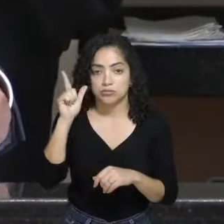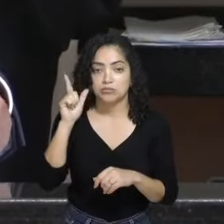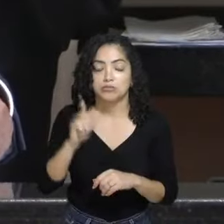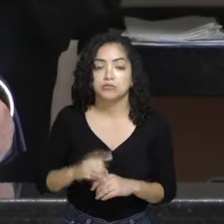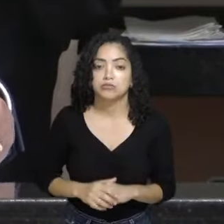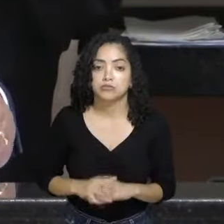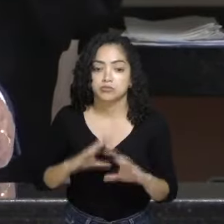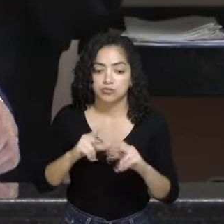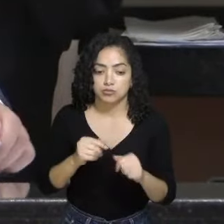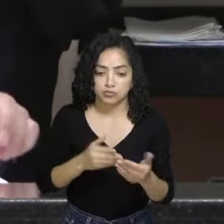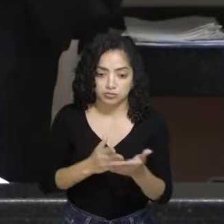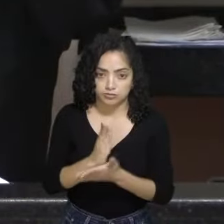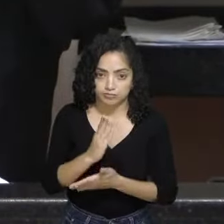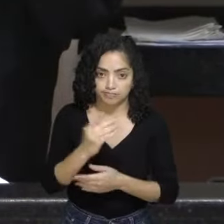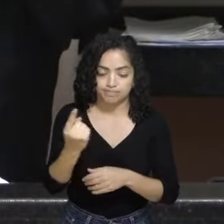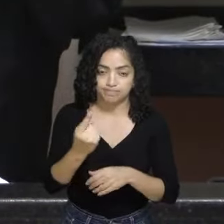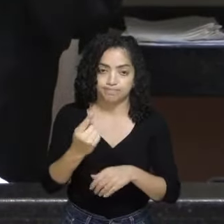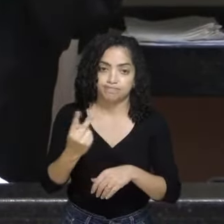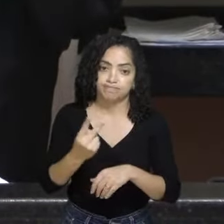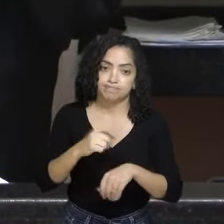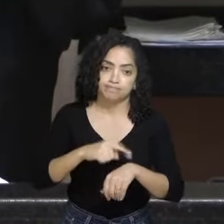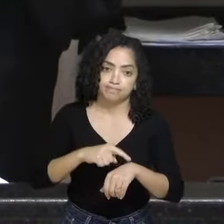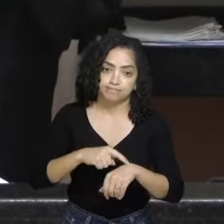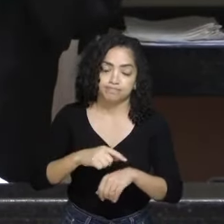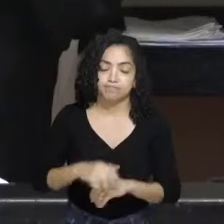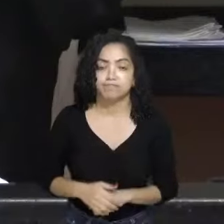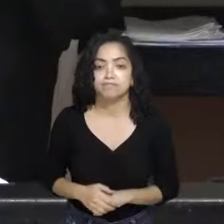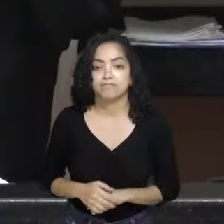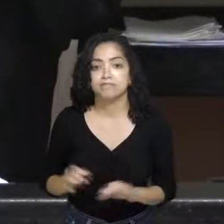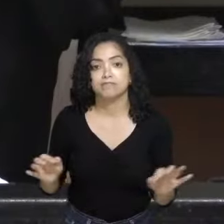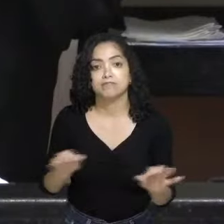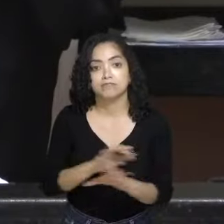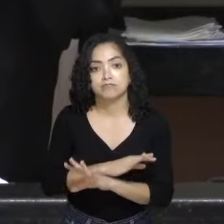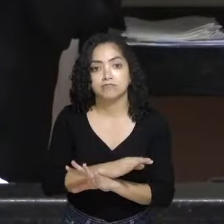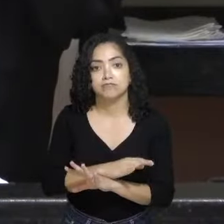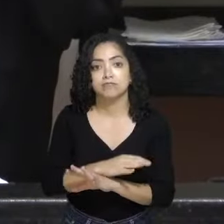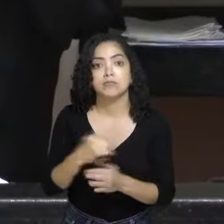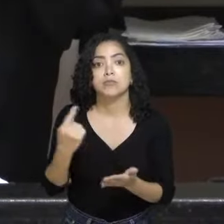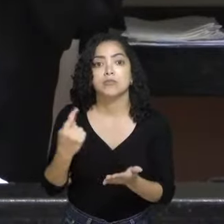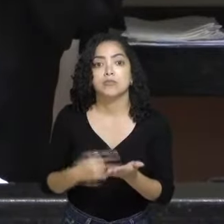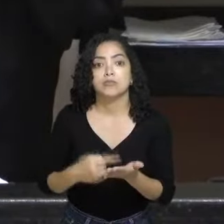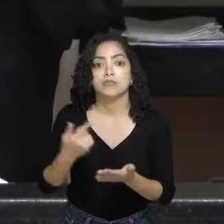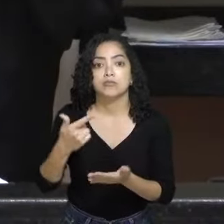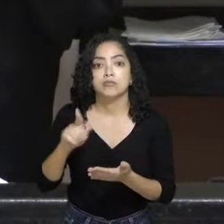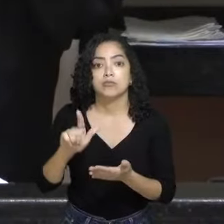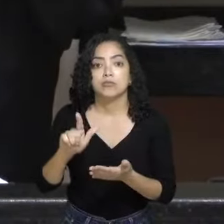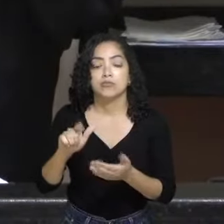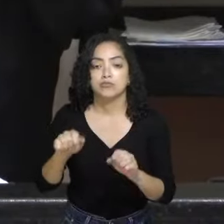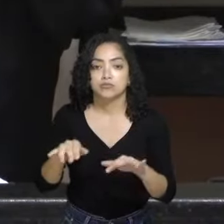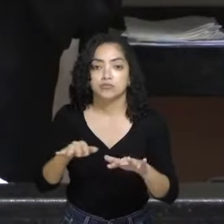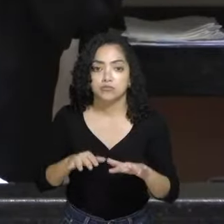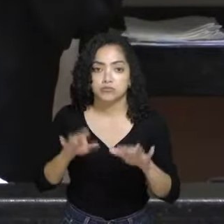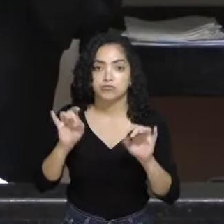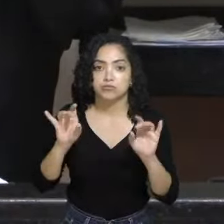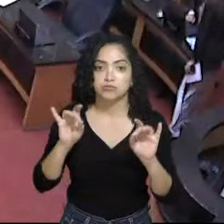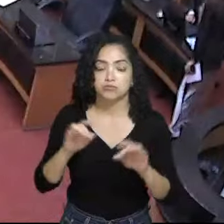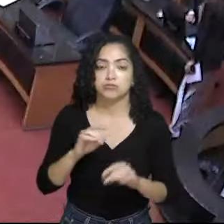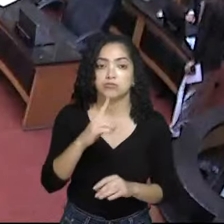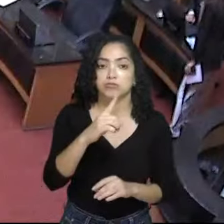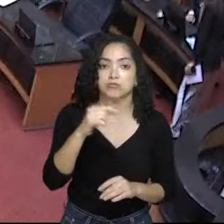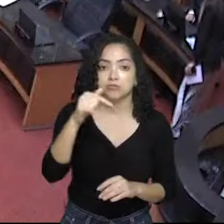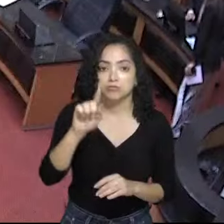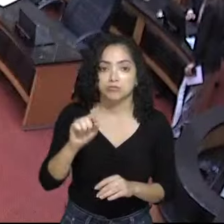em segundo turno. Esta presidência encerra a presente sessão e convoca outra sessão extraordinária para as 17 horas e 10